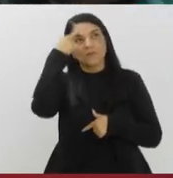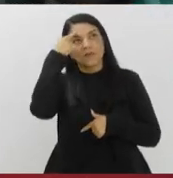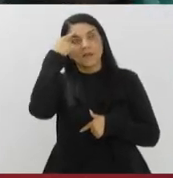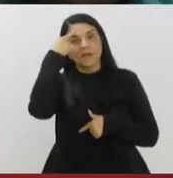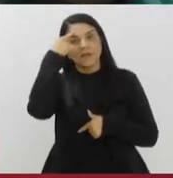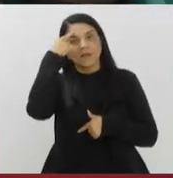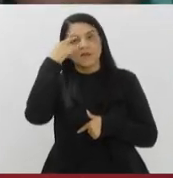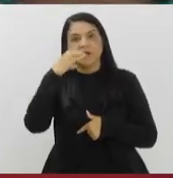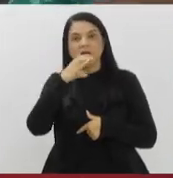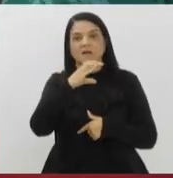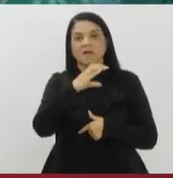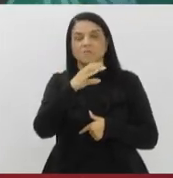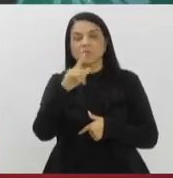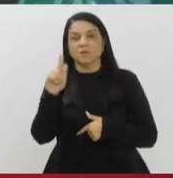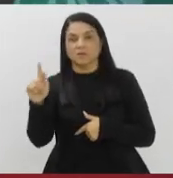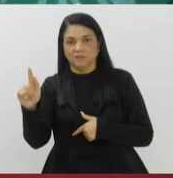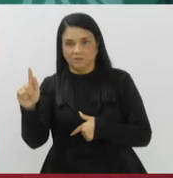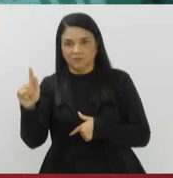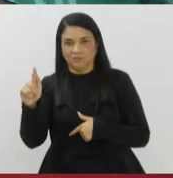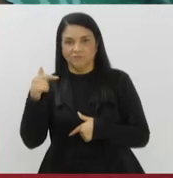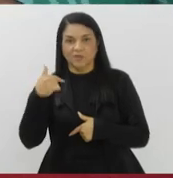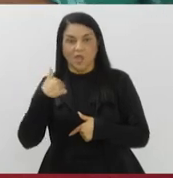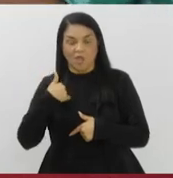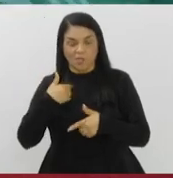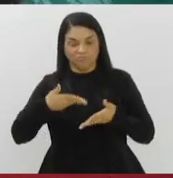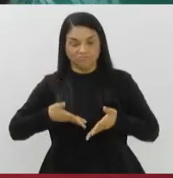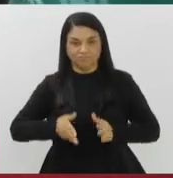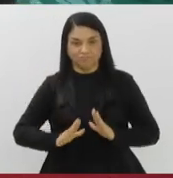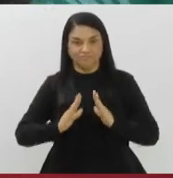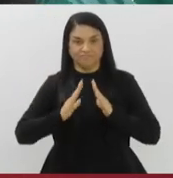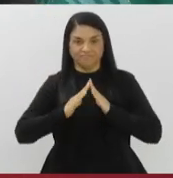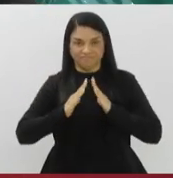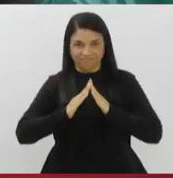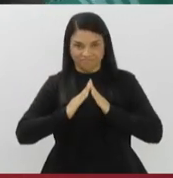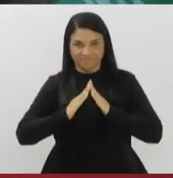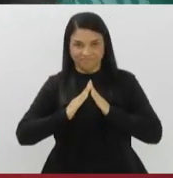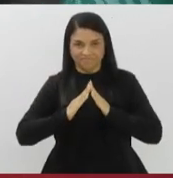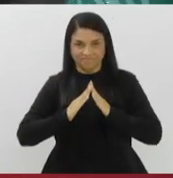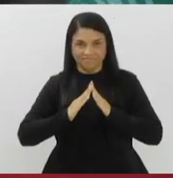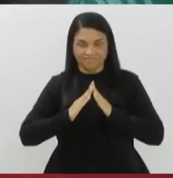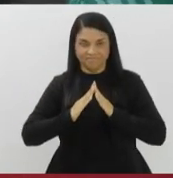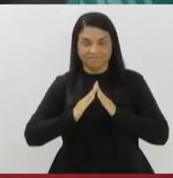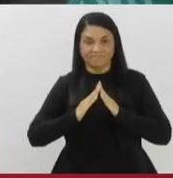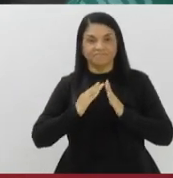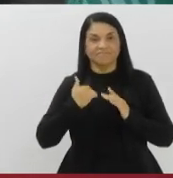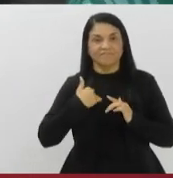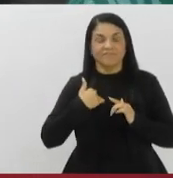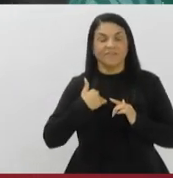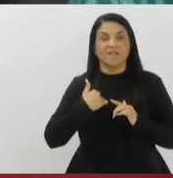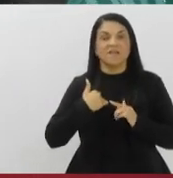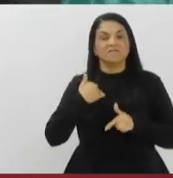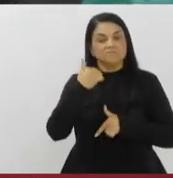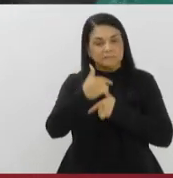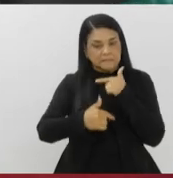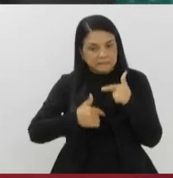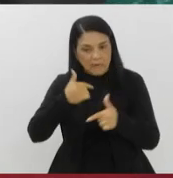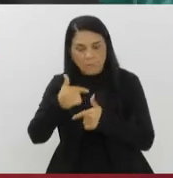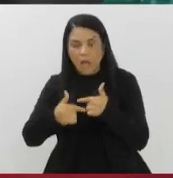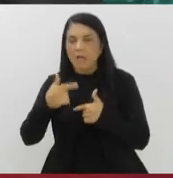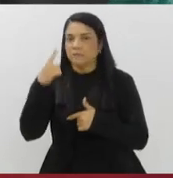né? Então, o lugar que eu venho e que realmente está fazendo algum trabalho, está muito